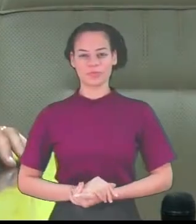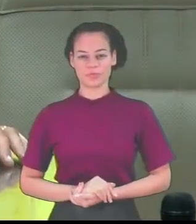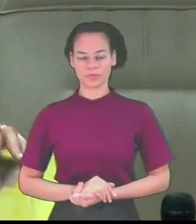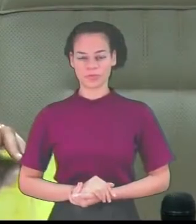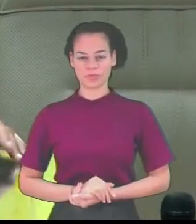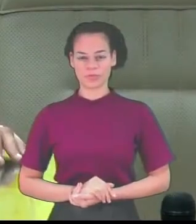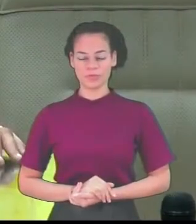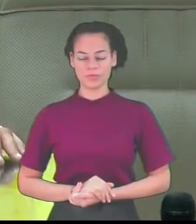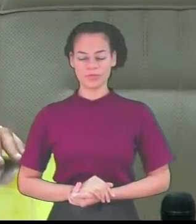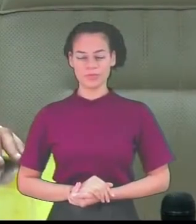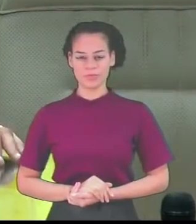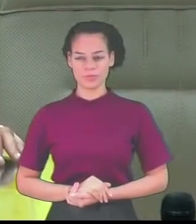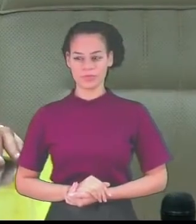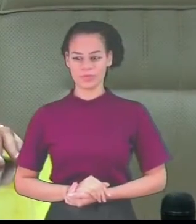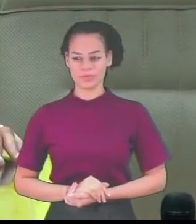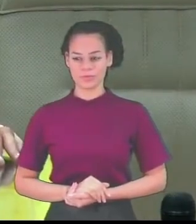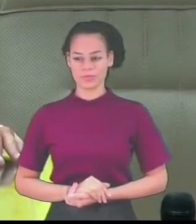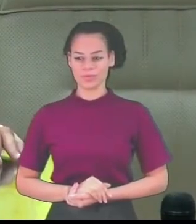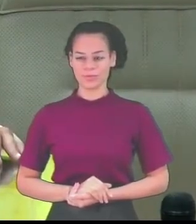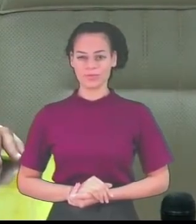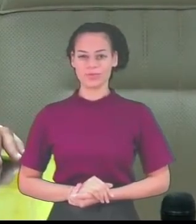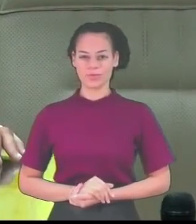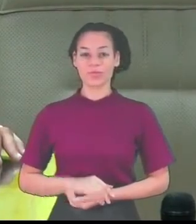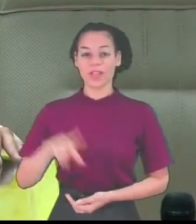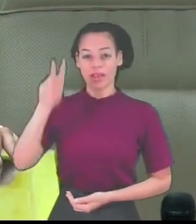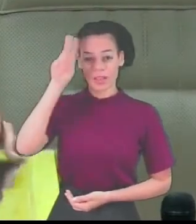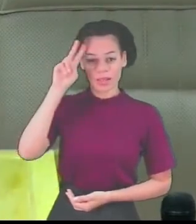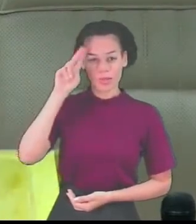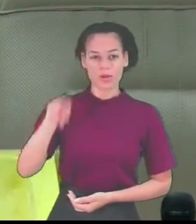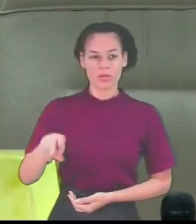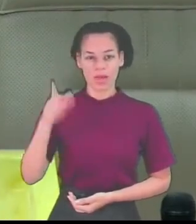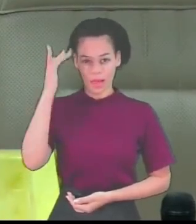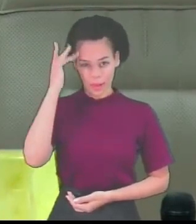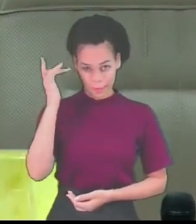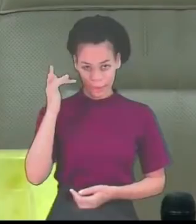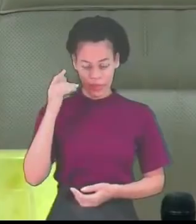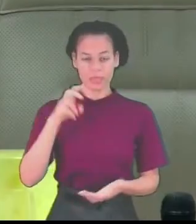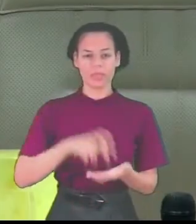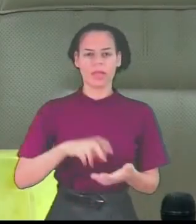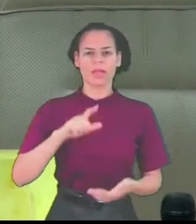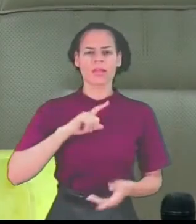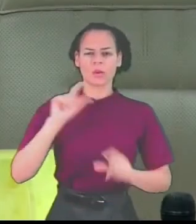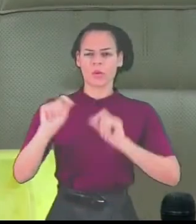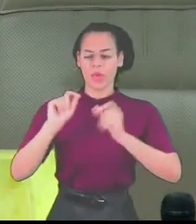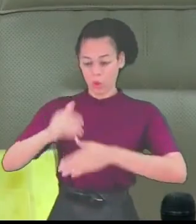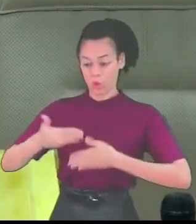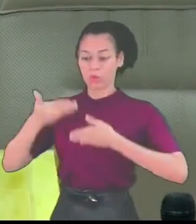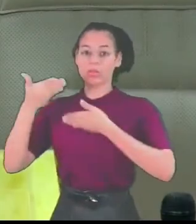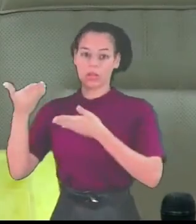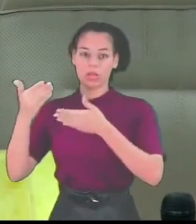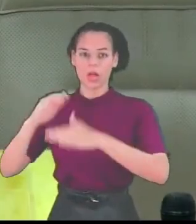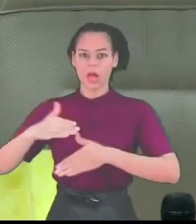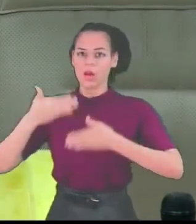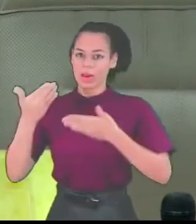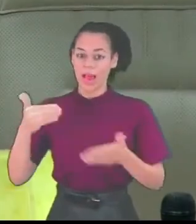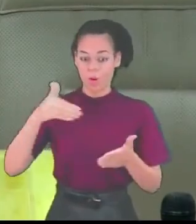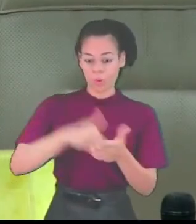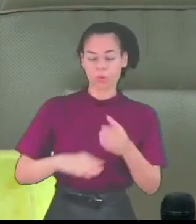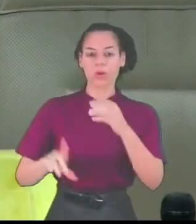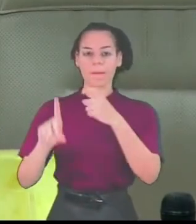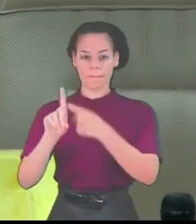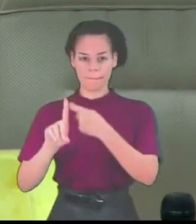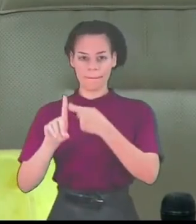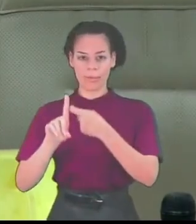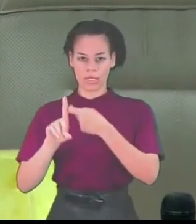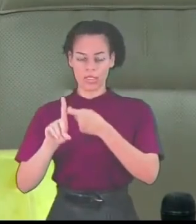G1 a lembrar os irmãos que amanhã pela manhã a nossa consagração aquela consagração última do